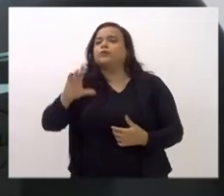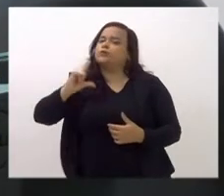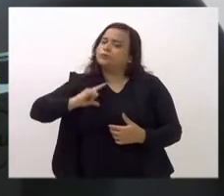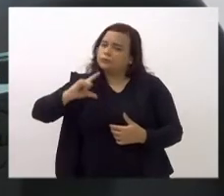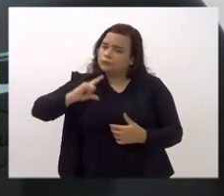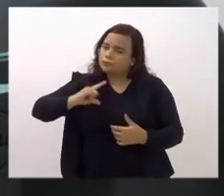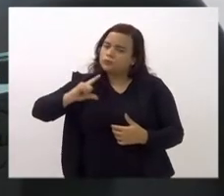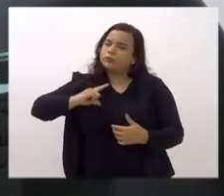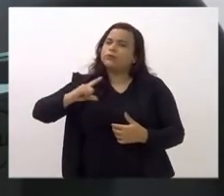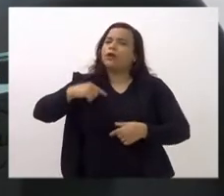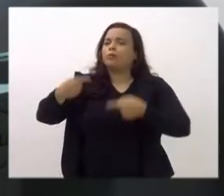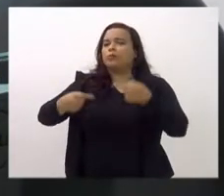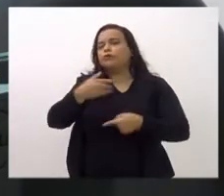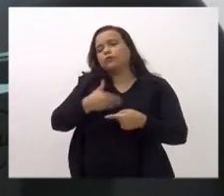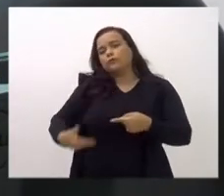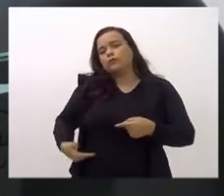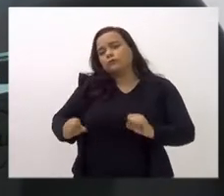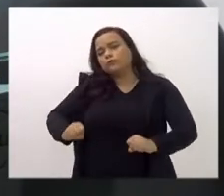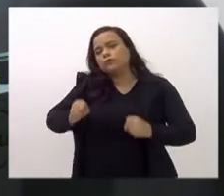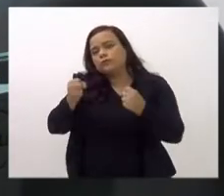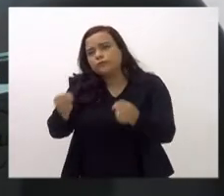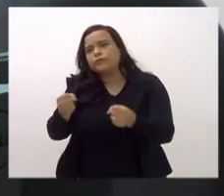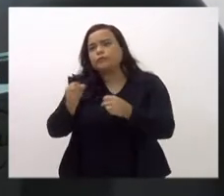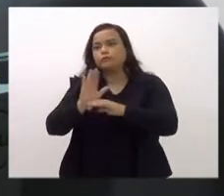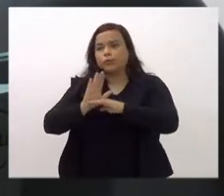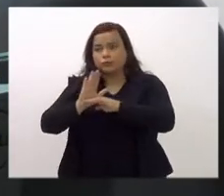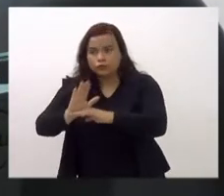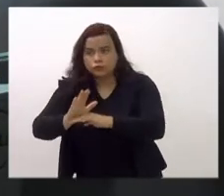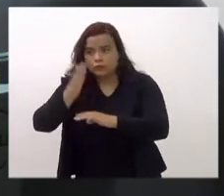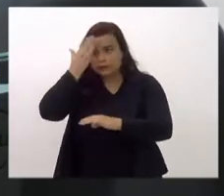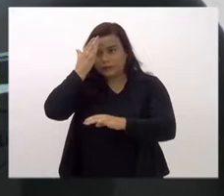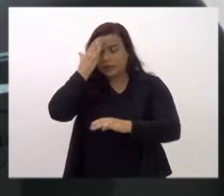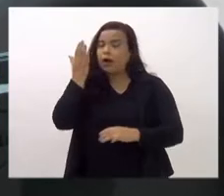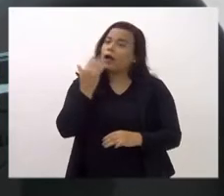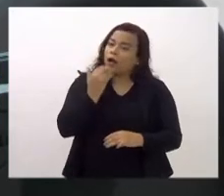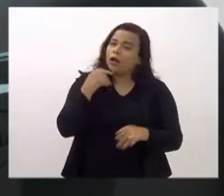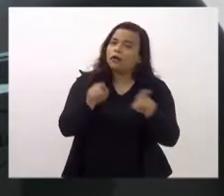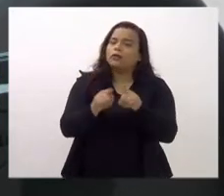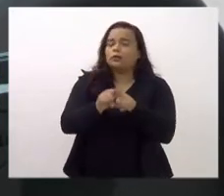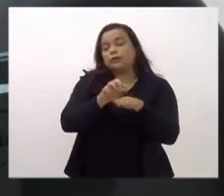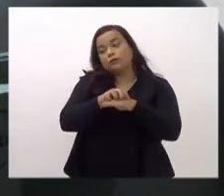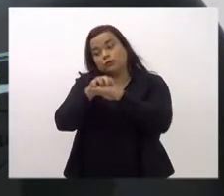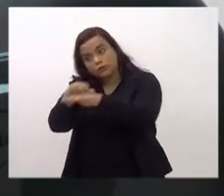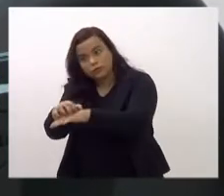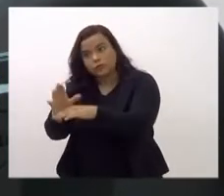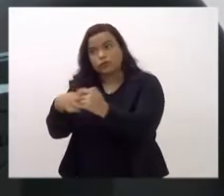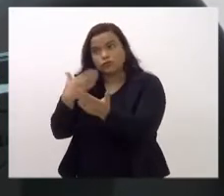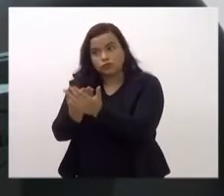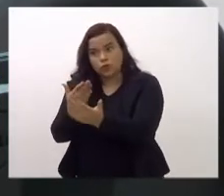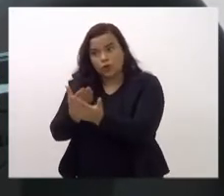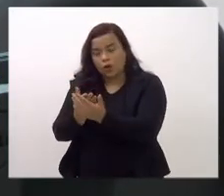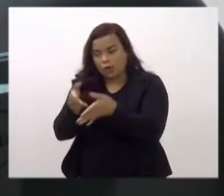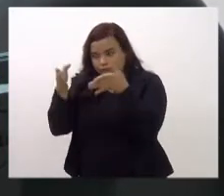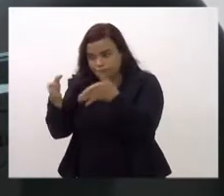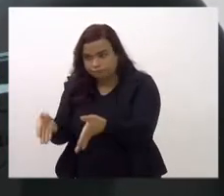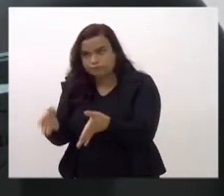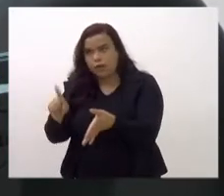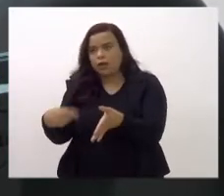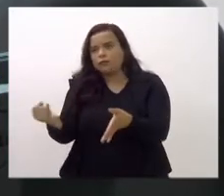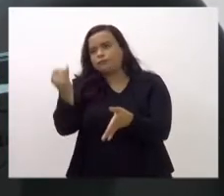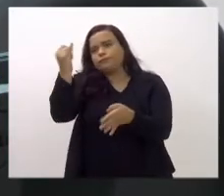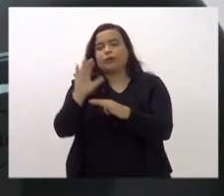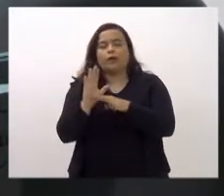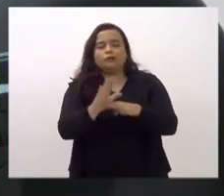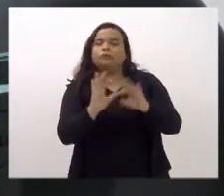tem consolidado políticas públicas que entendem que a alimentação e o transporte escolar são fundamentais